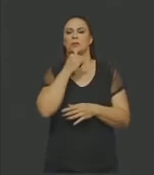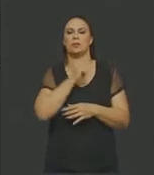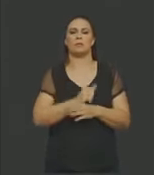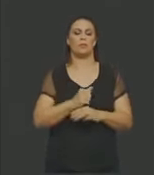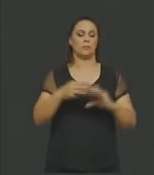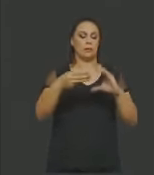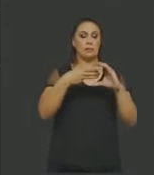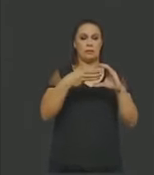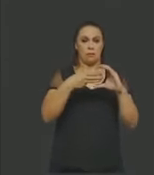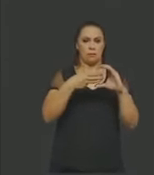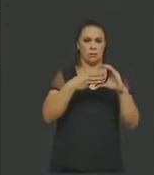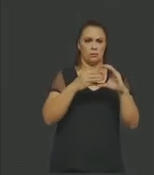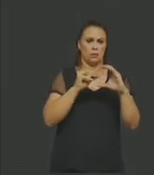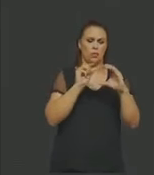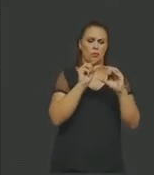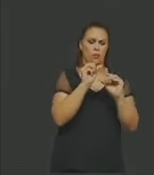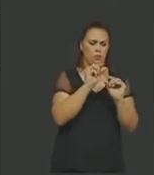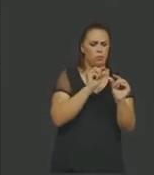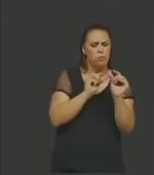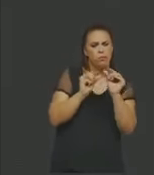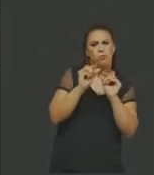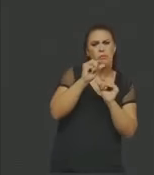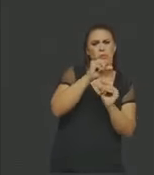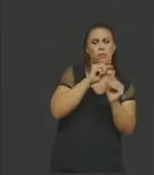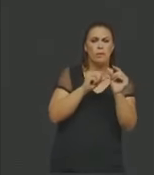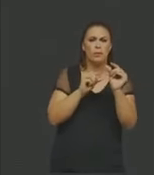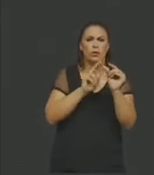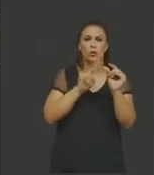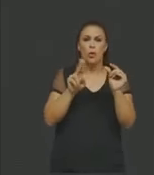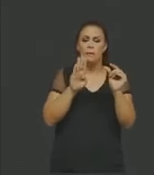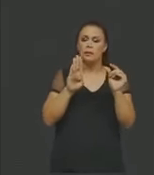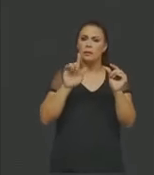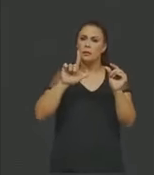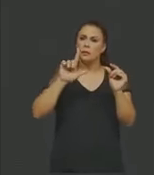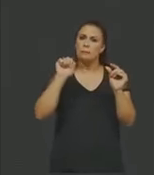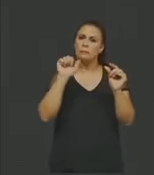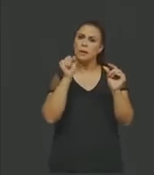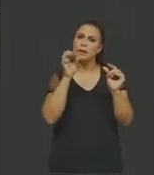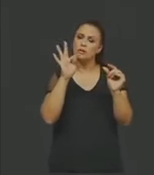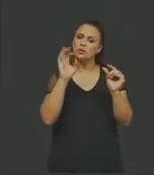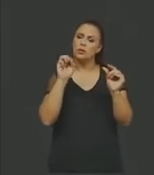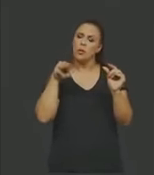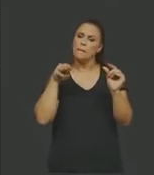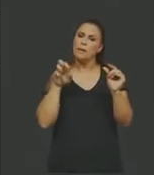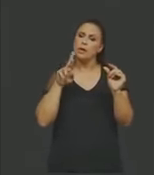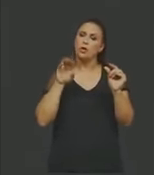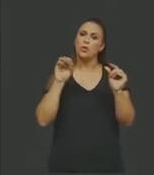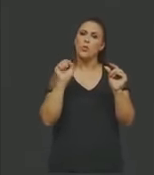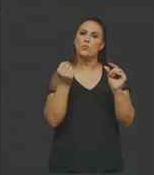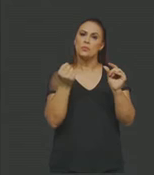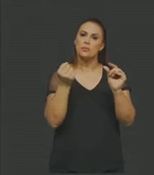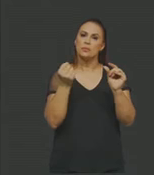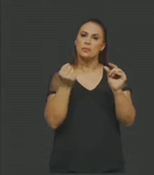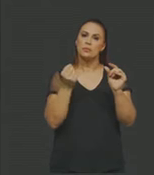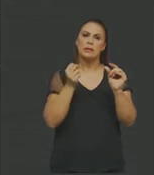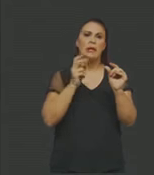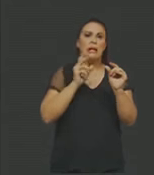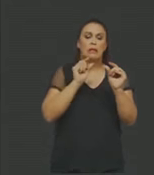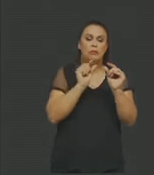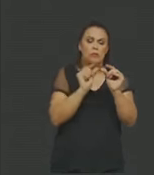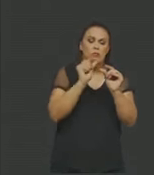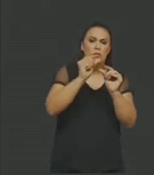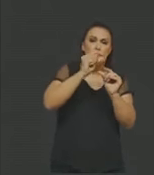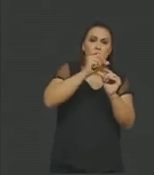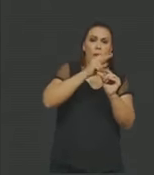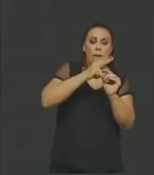eles vão possuir o mesmo tamanho, aproximadamente. Por isso que nós chamamos que é uma segmentação holoblástica